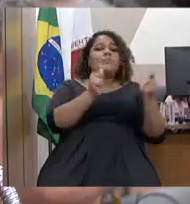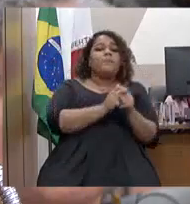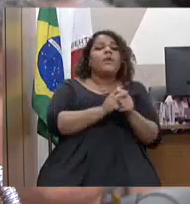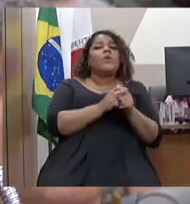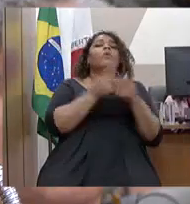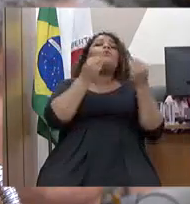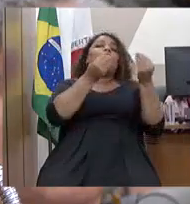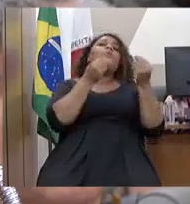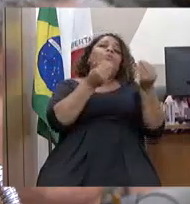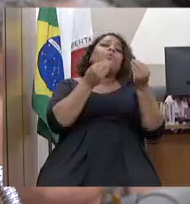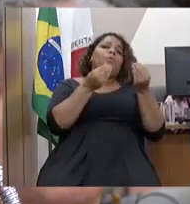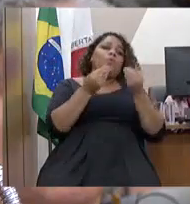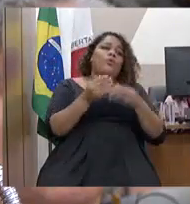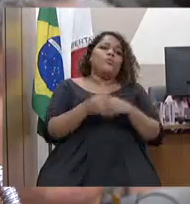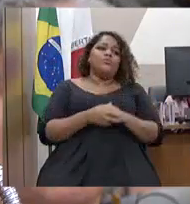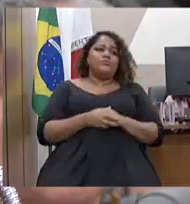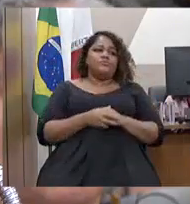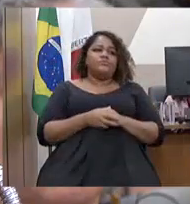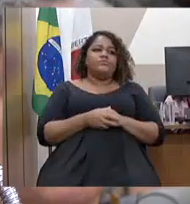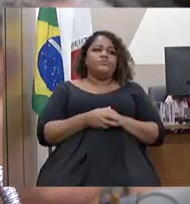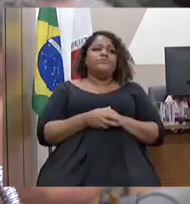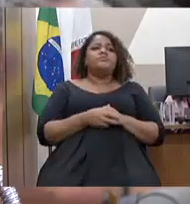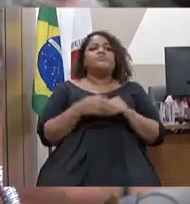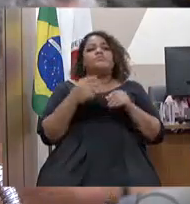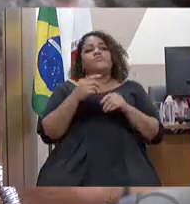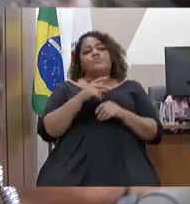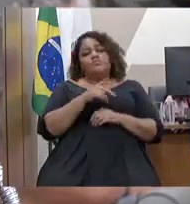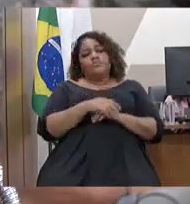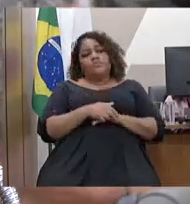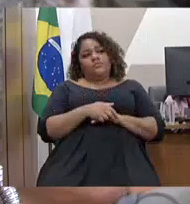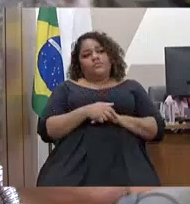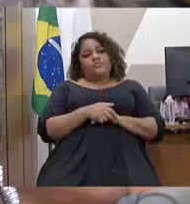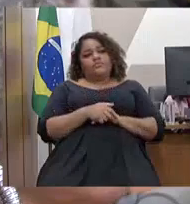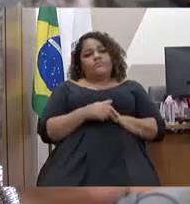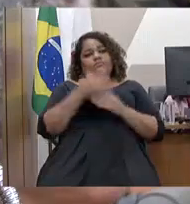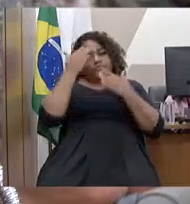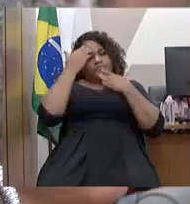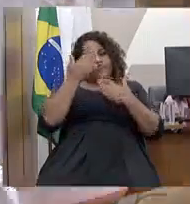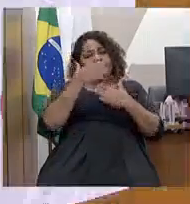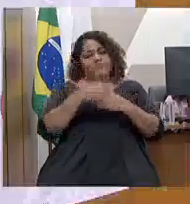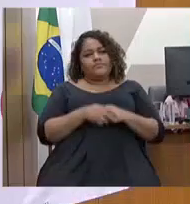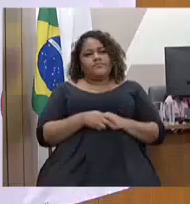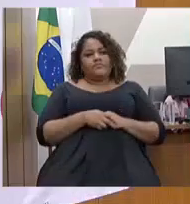como que fica a situação desses trabalhadores nesses pequenos municípios obrigado